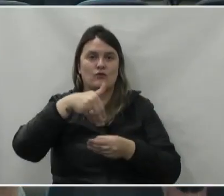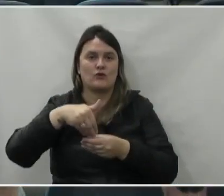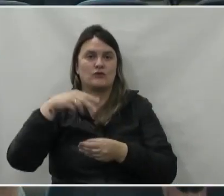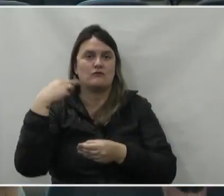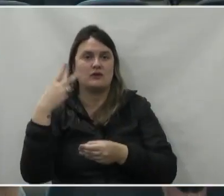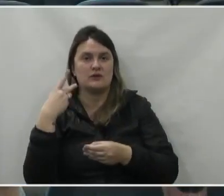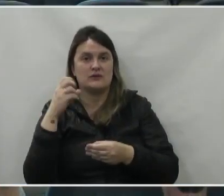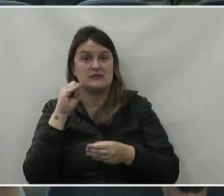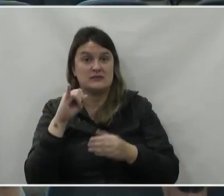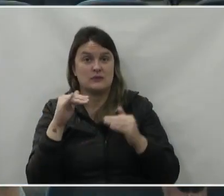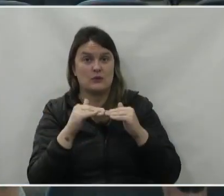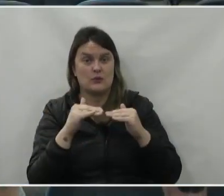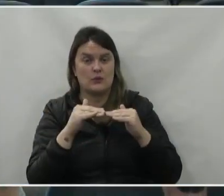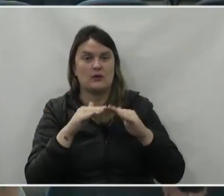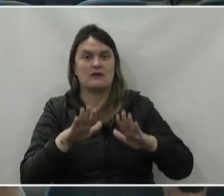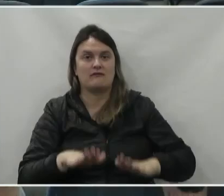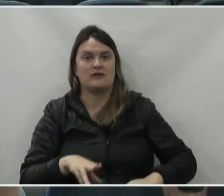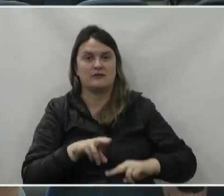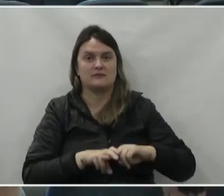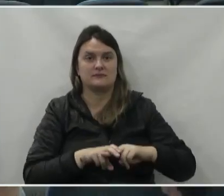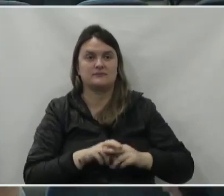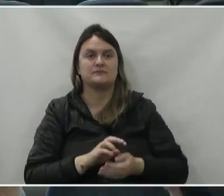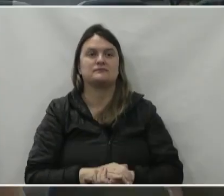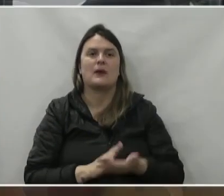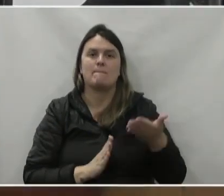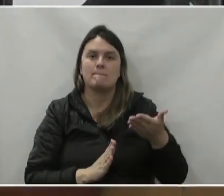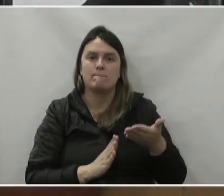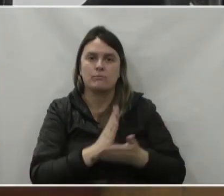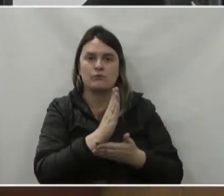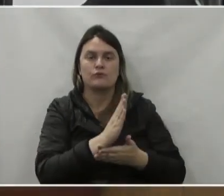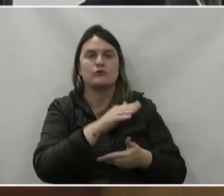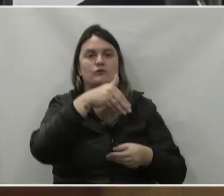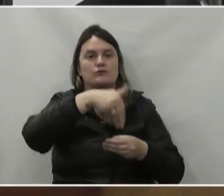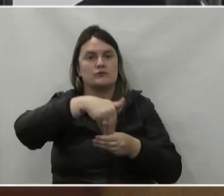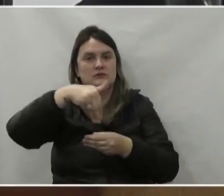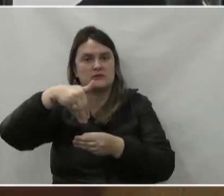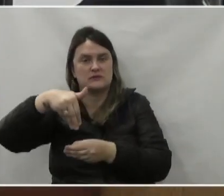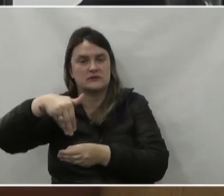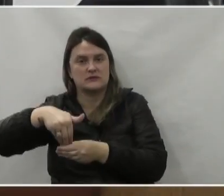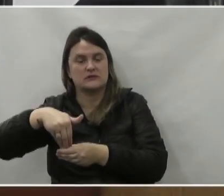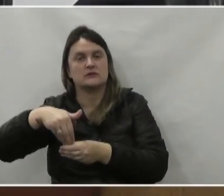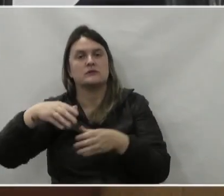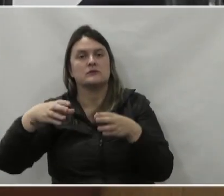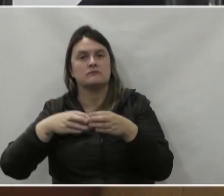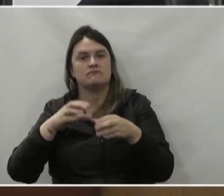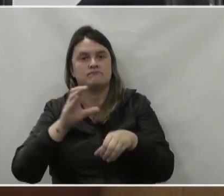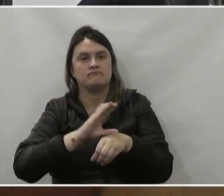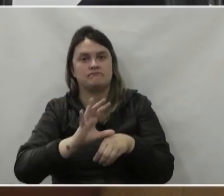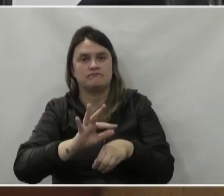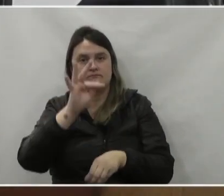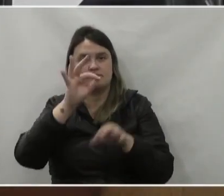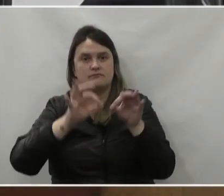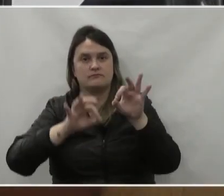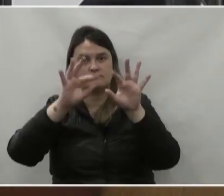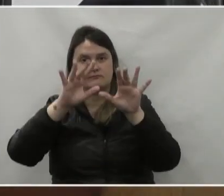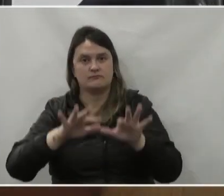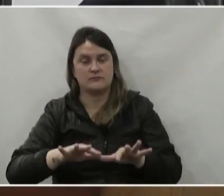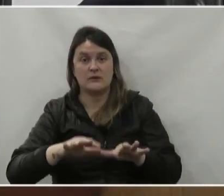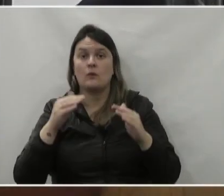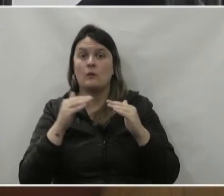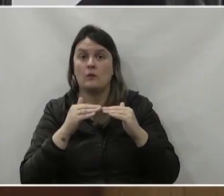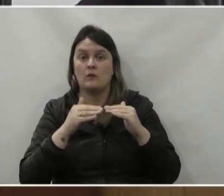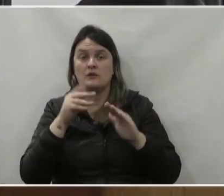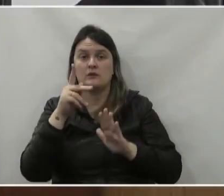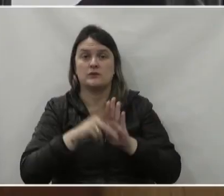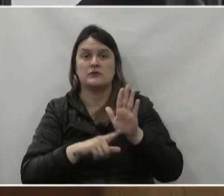senhores vereadores que aprovam, permaneçam como estão. Aprovado, votação do parecer fundamentado da Comissão de Constituição, Justiça e Redação Final,